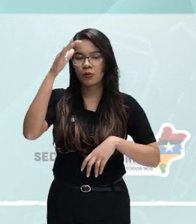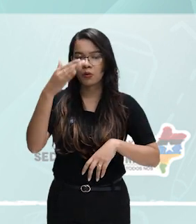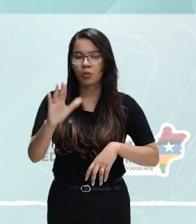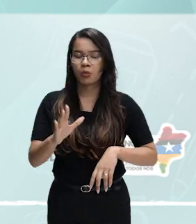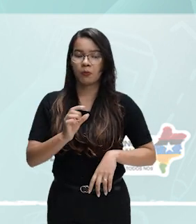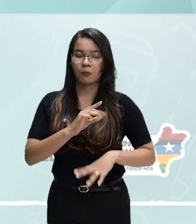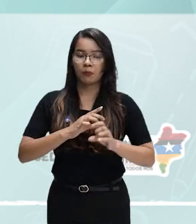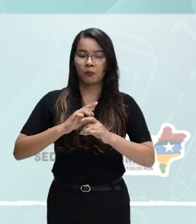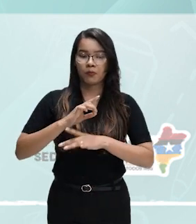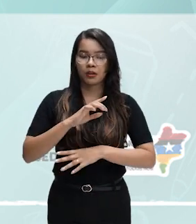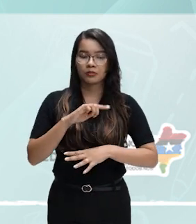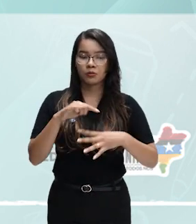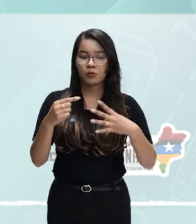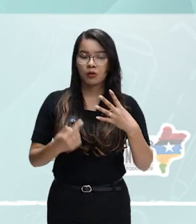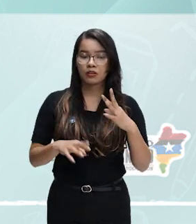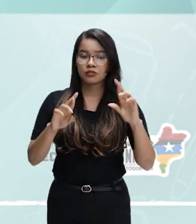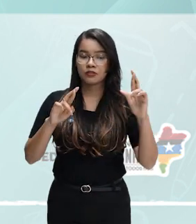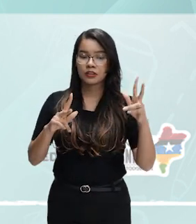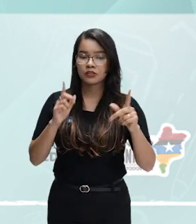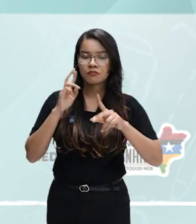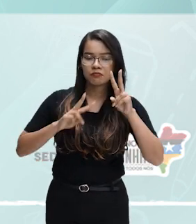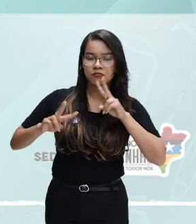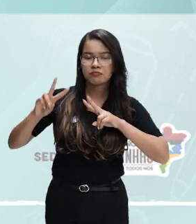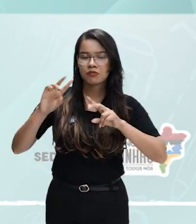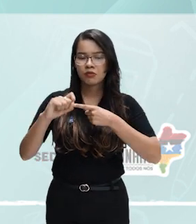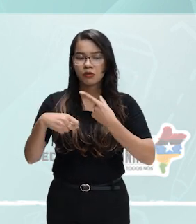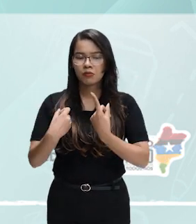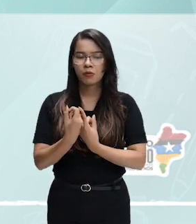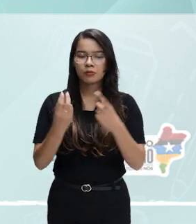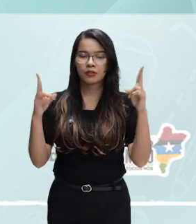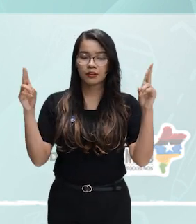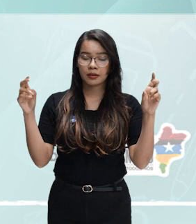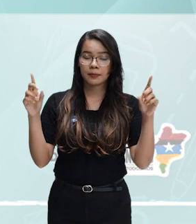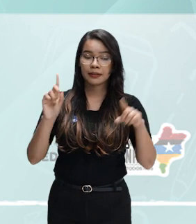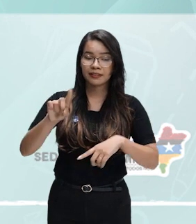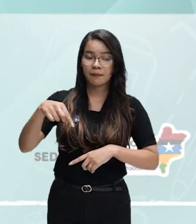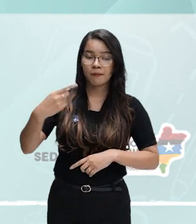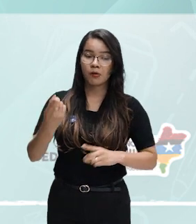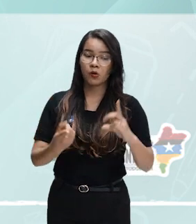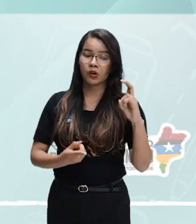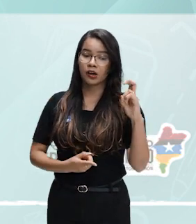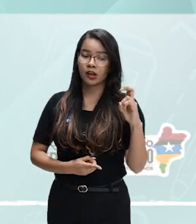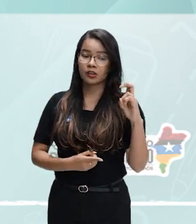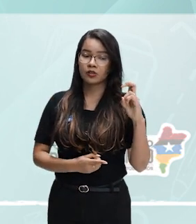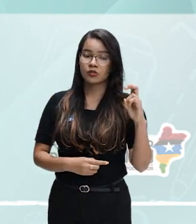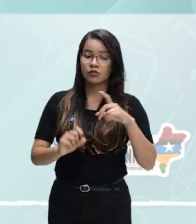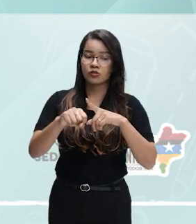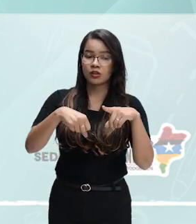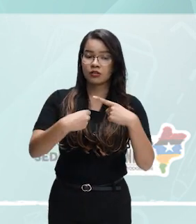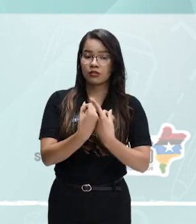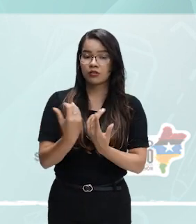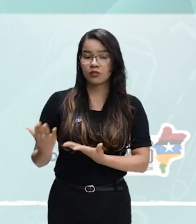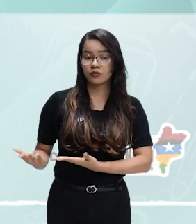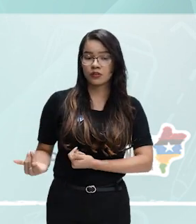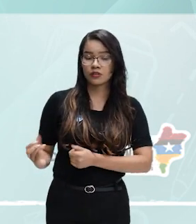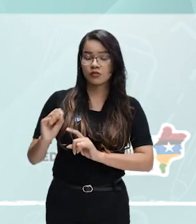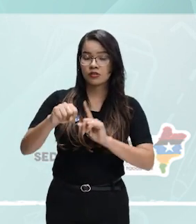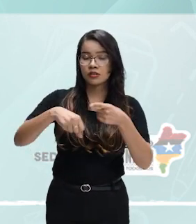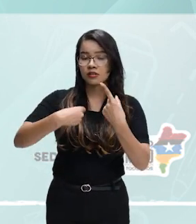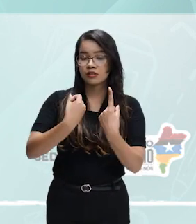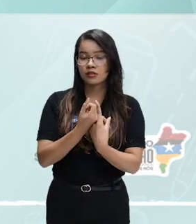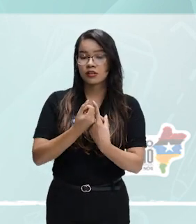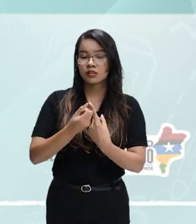sobre esse tema, violência e criminalidade. Depois, a sociologia da juventude e a sociologia de classes,